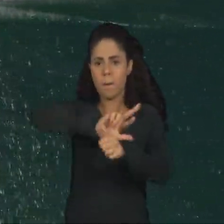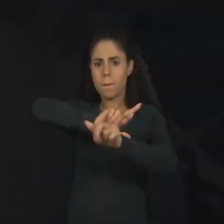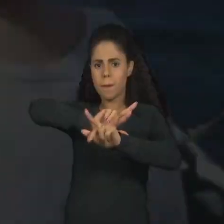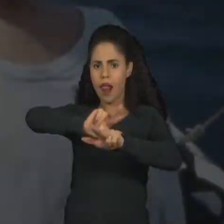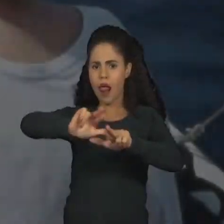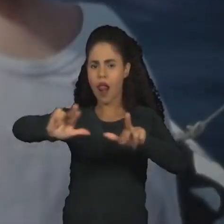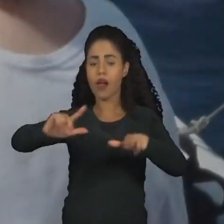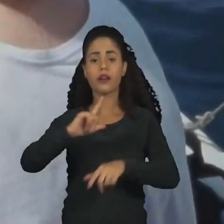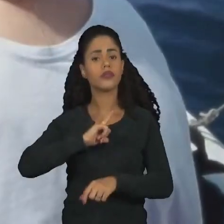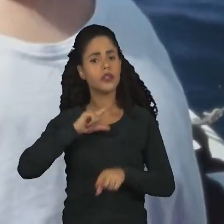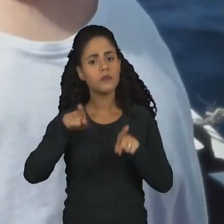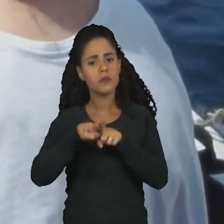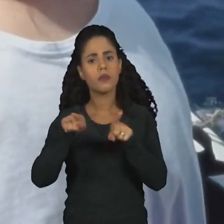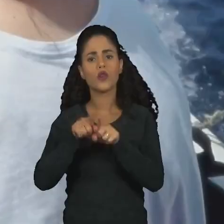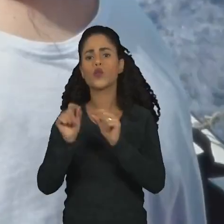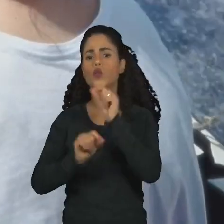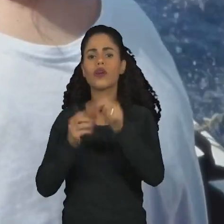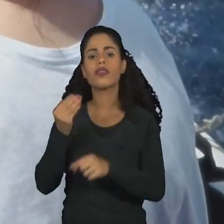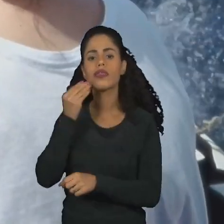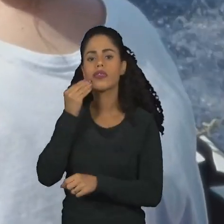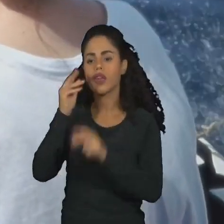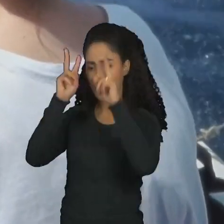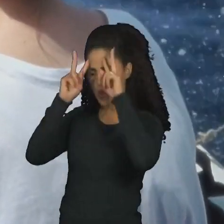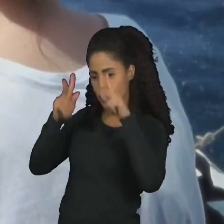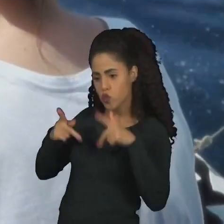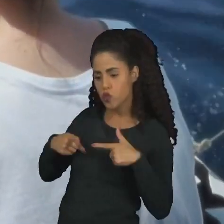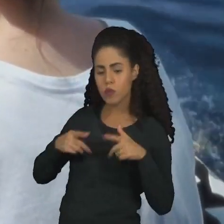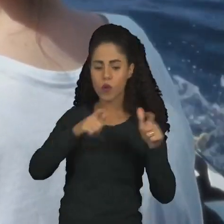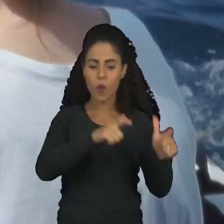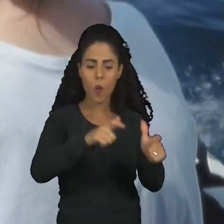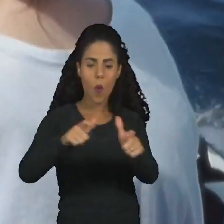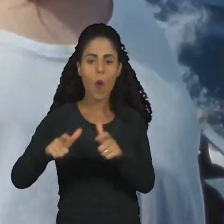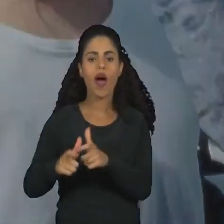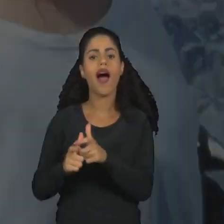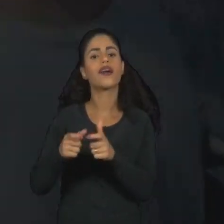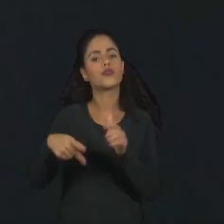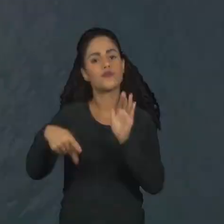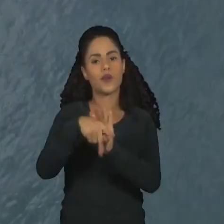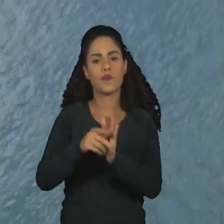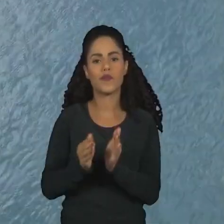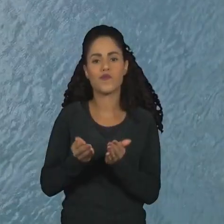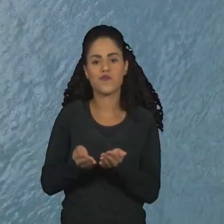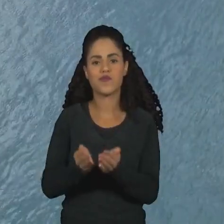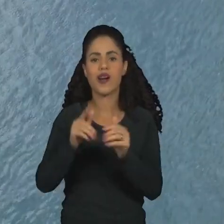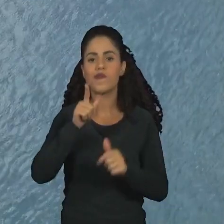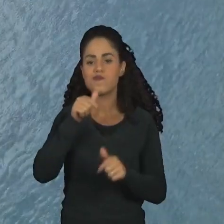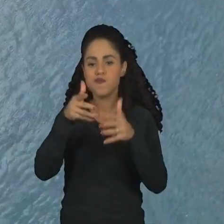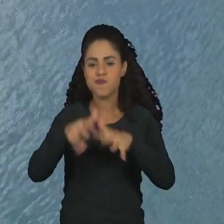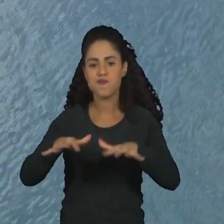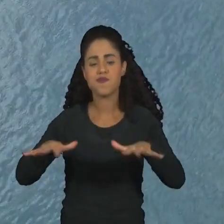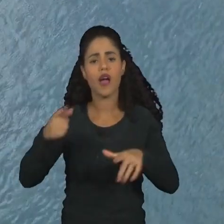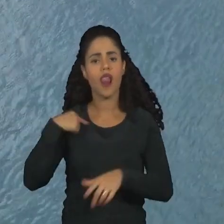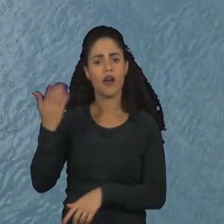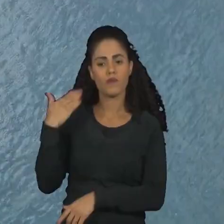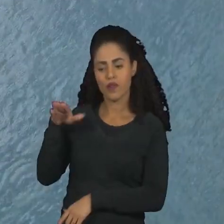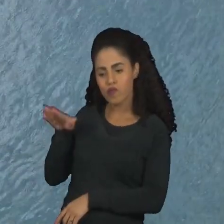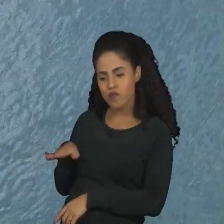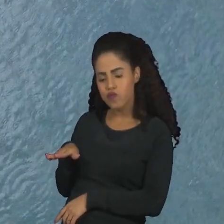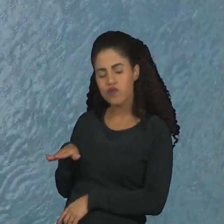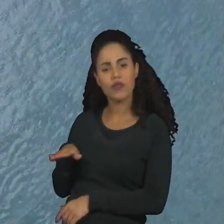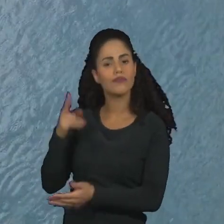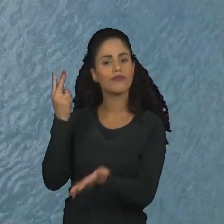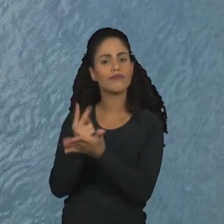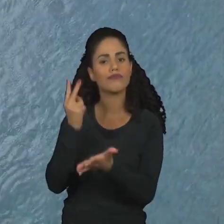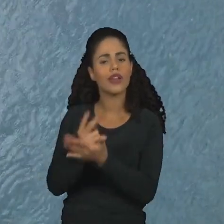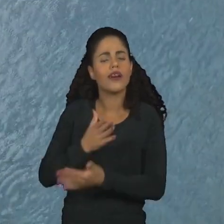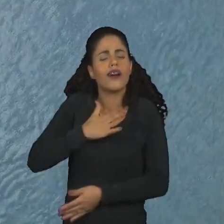que permitiram uma integração maior dos humanos com os ambientes aquáticos. Desde a infância, Gilberto Salvador foi